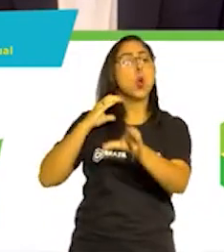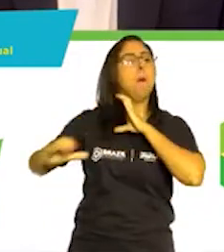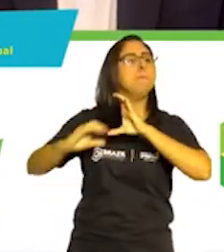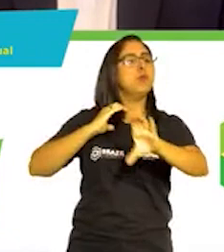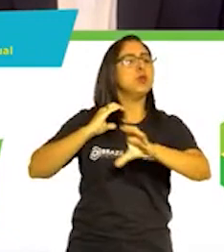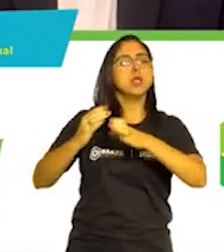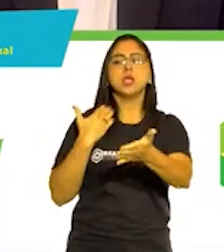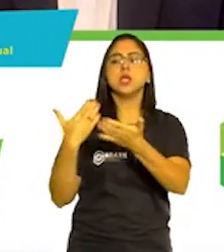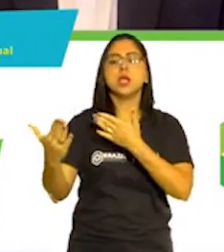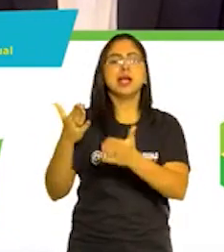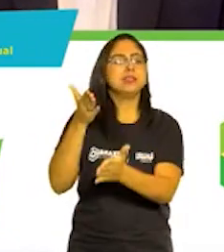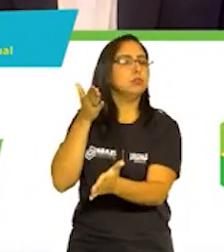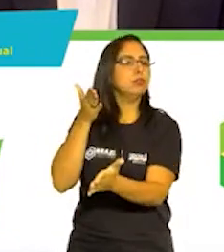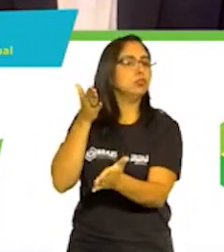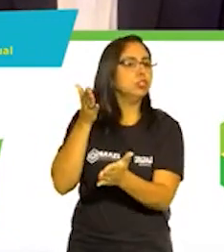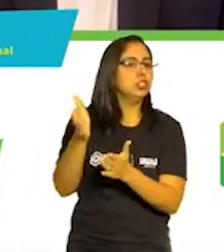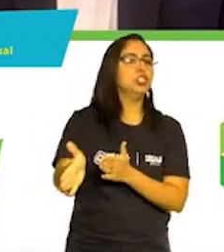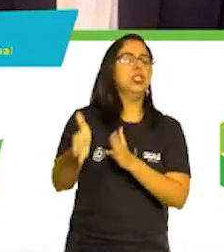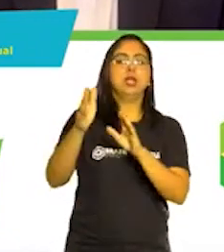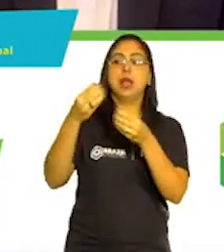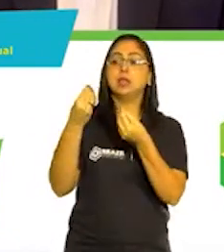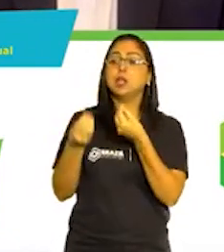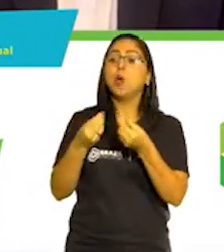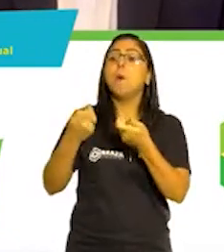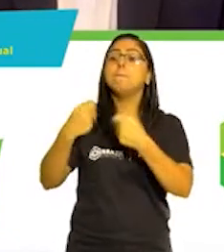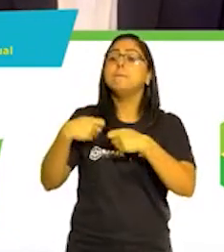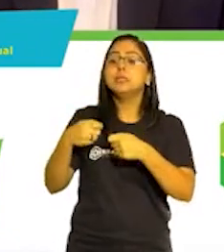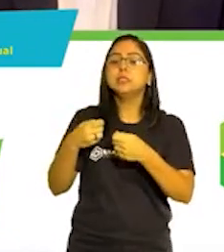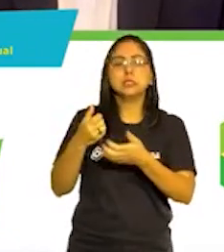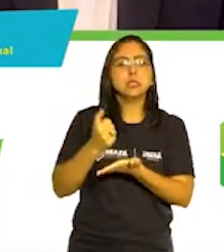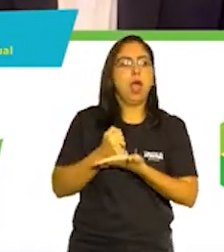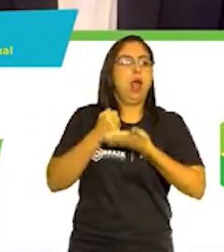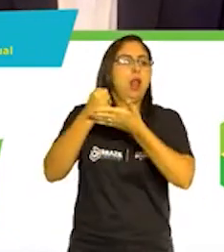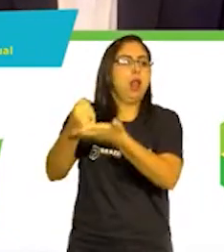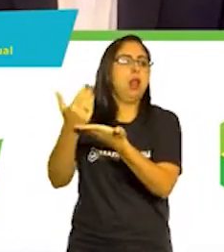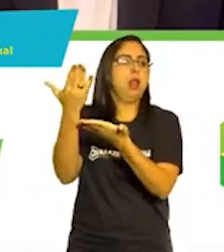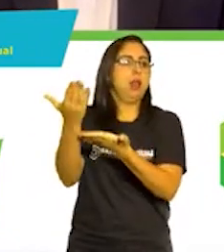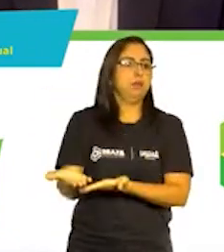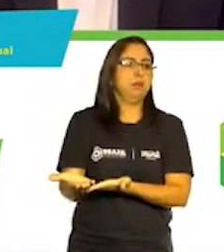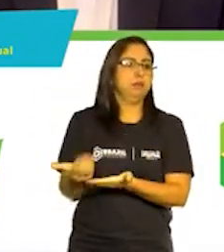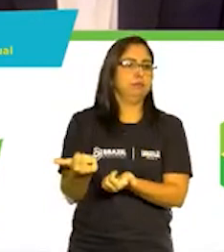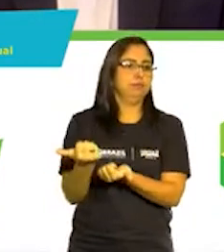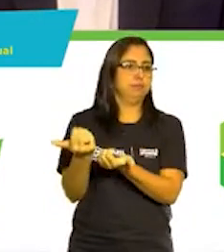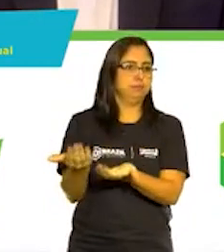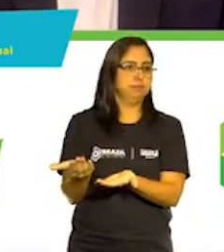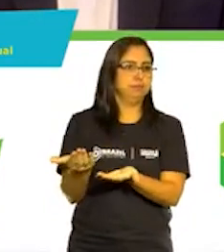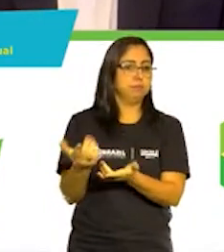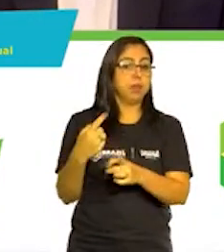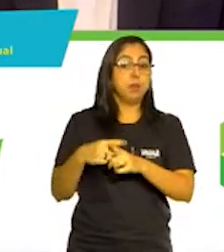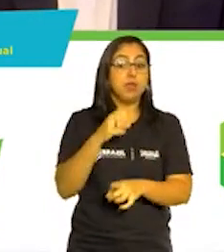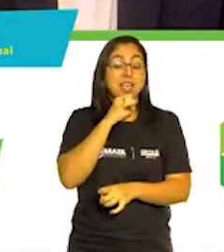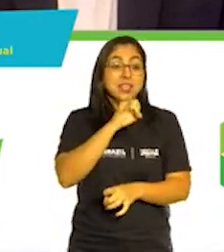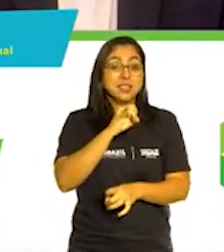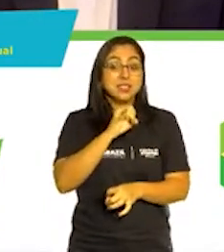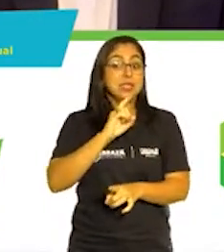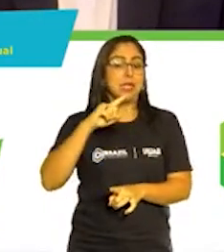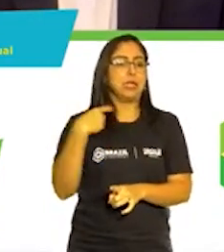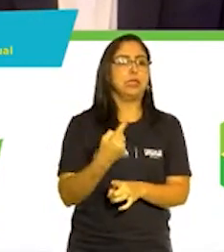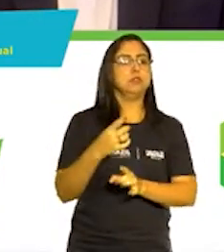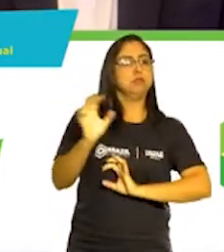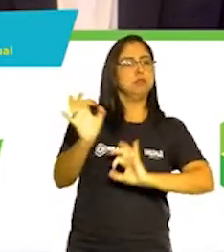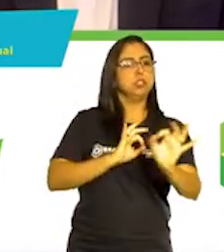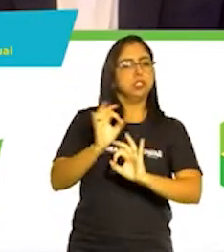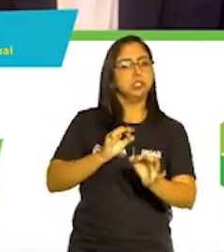consiga levar o que ele precisa até ele. Se a gente tiver isso, com os recursos que a gente tem, até com